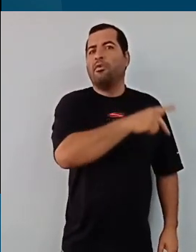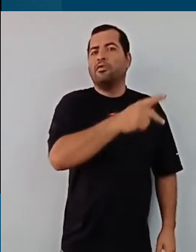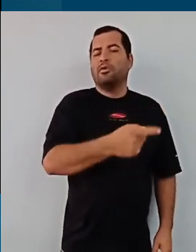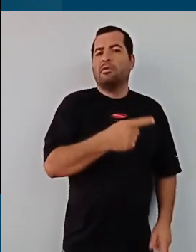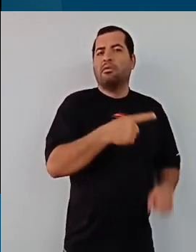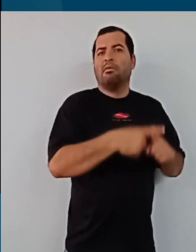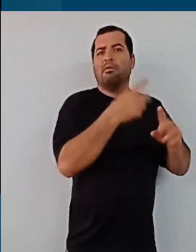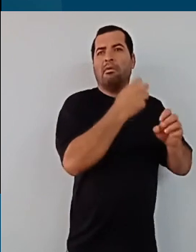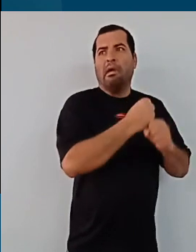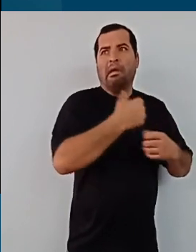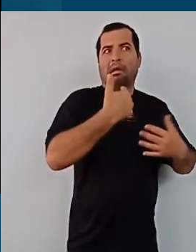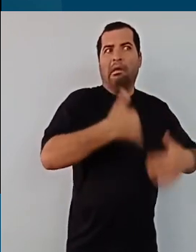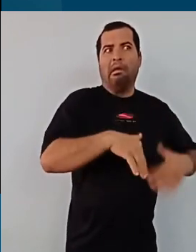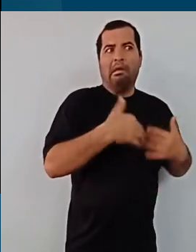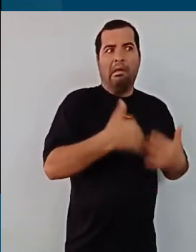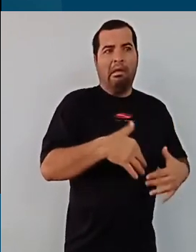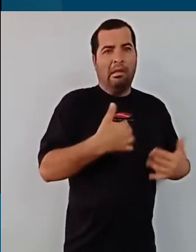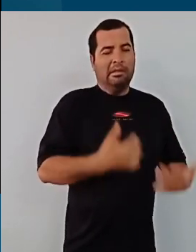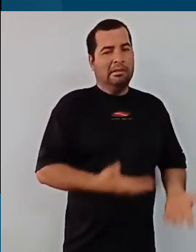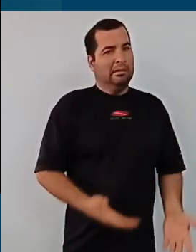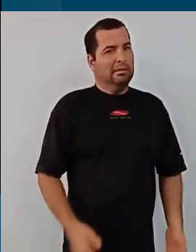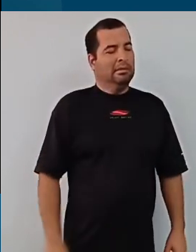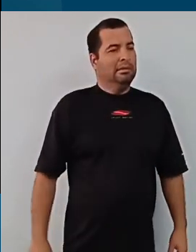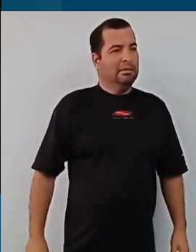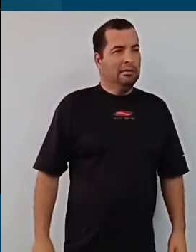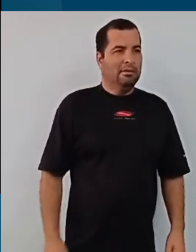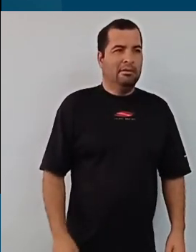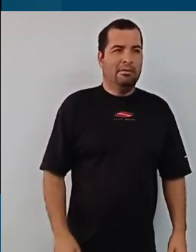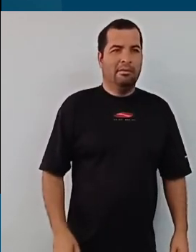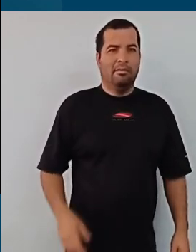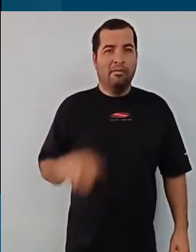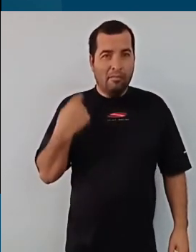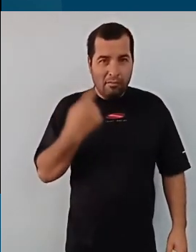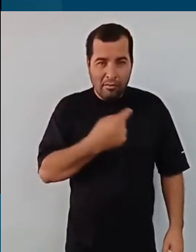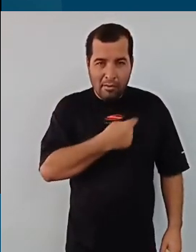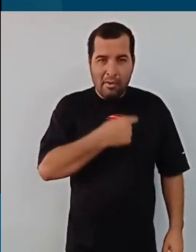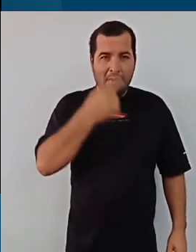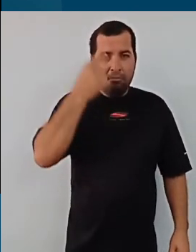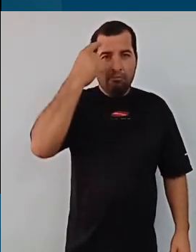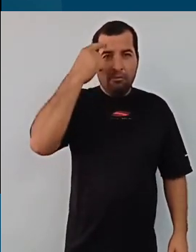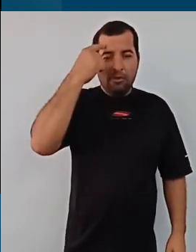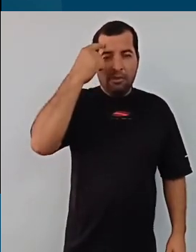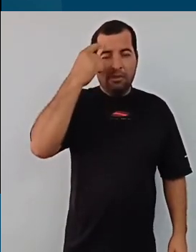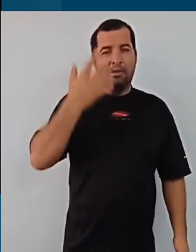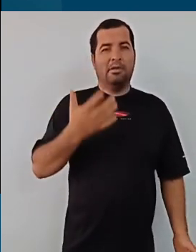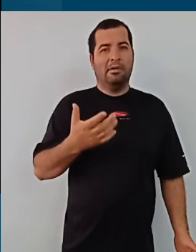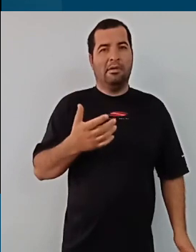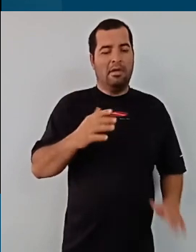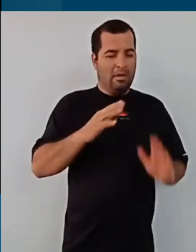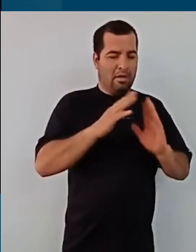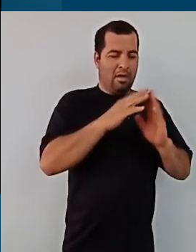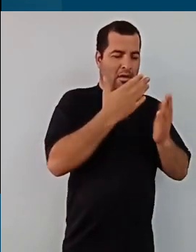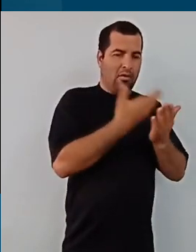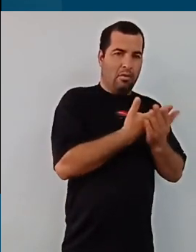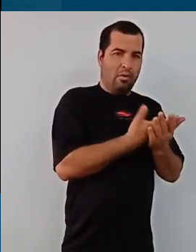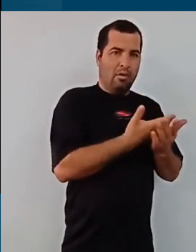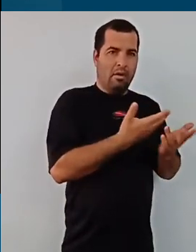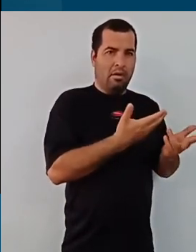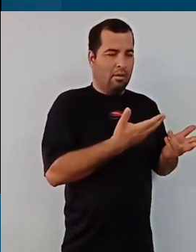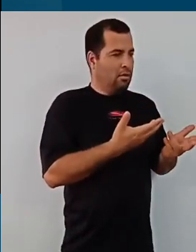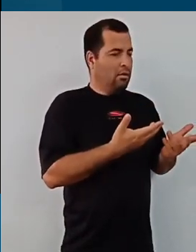Né? Então, mover a escola deste mundão chamado Brasil, com